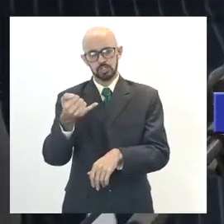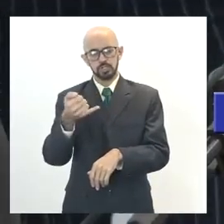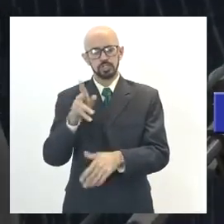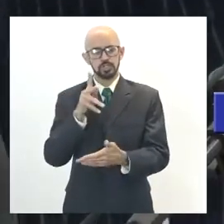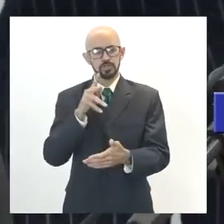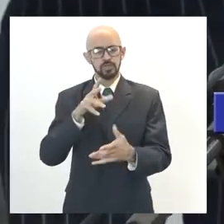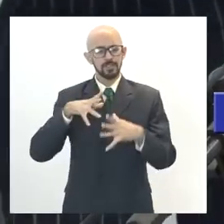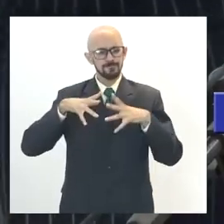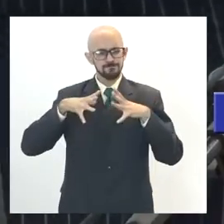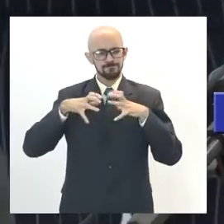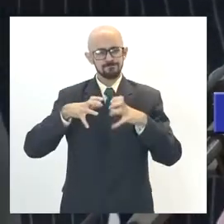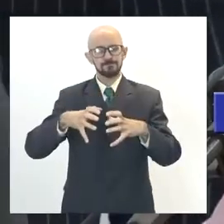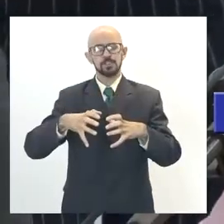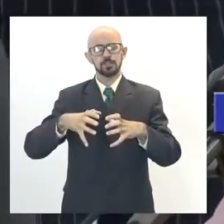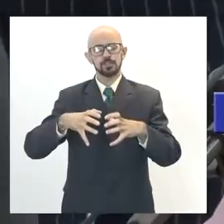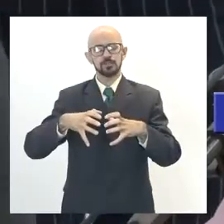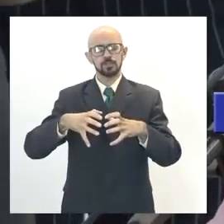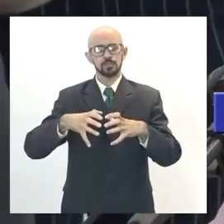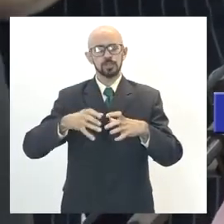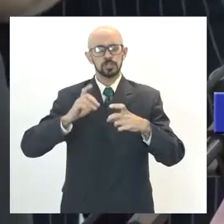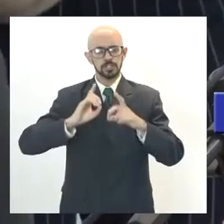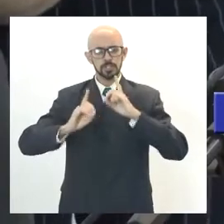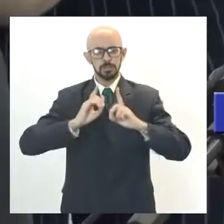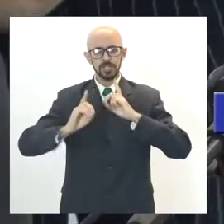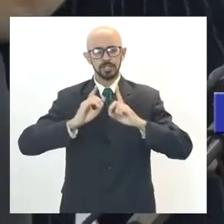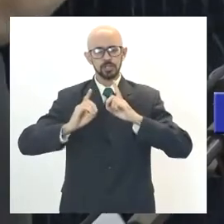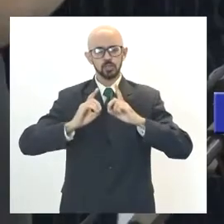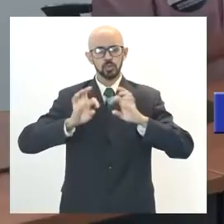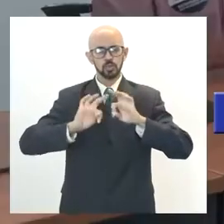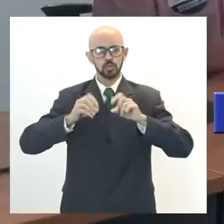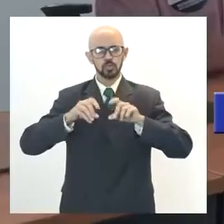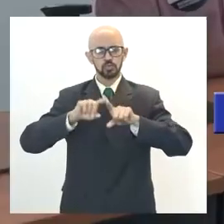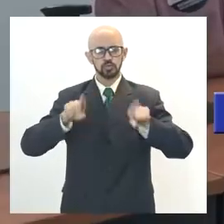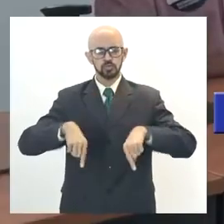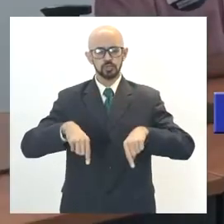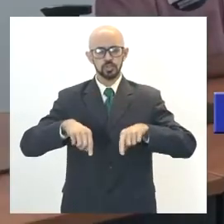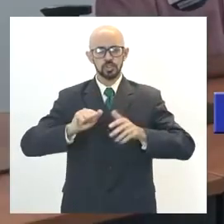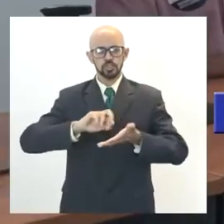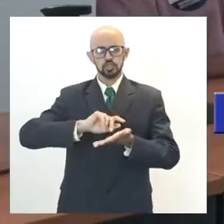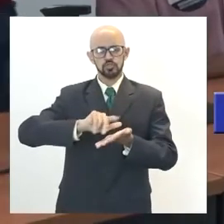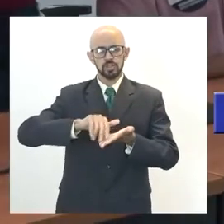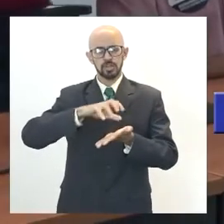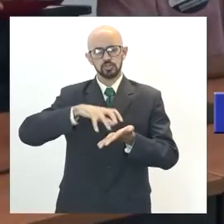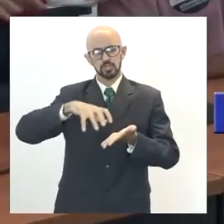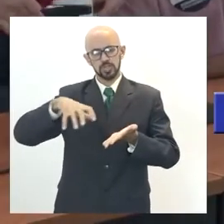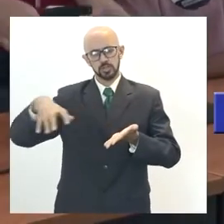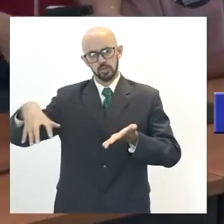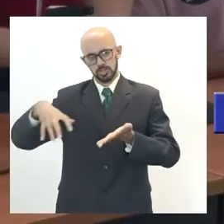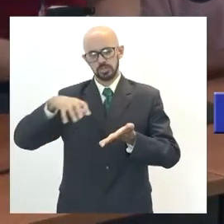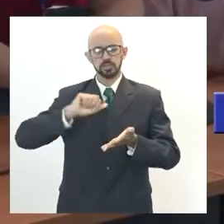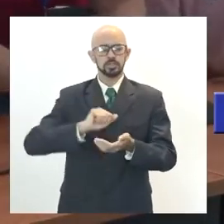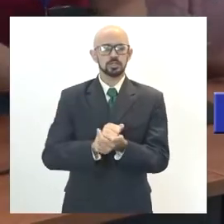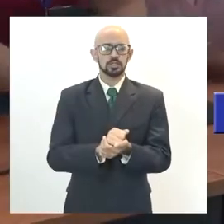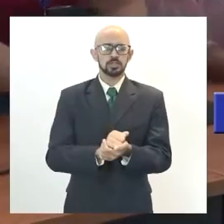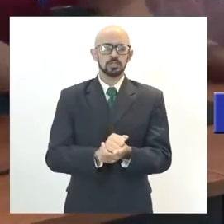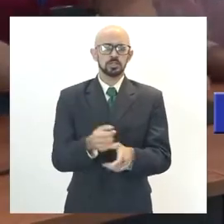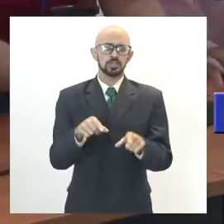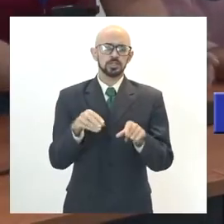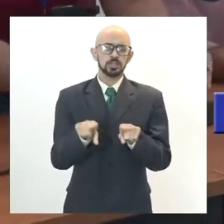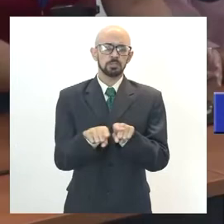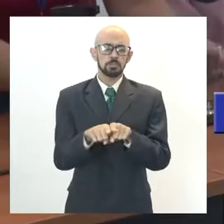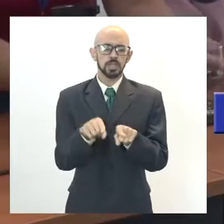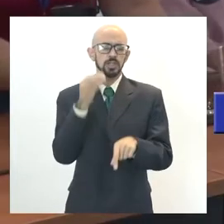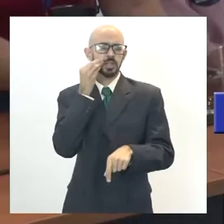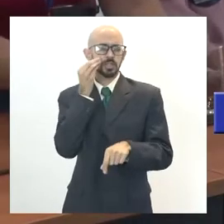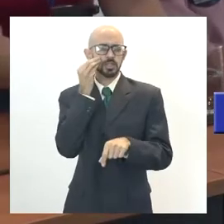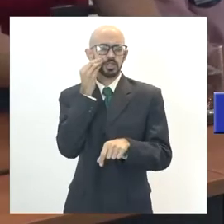essa luta e esse debate com todos os servidores diversas categorias de diversos setores diferente e tentando sempre